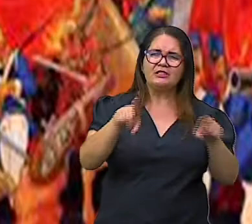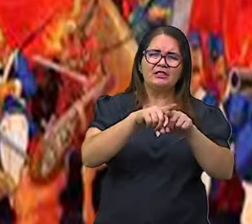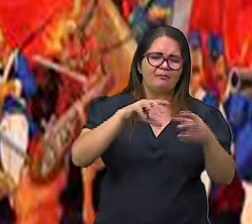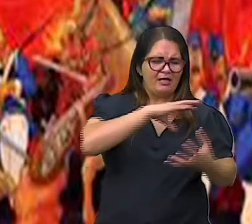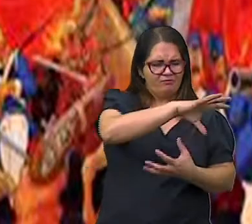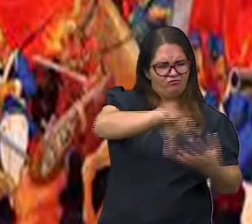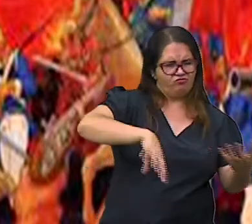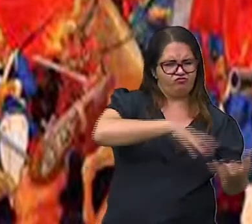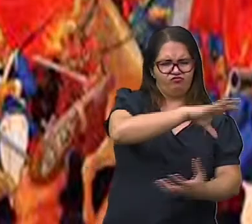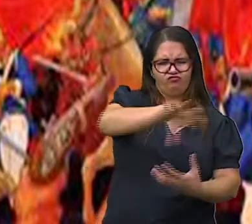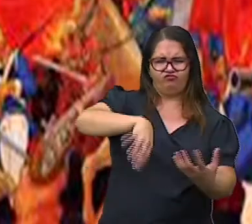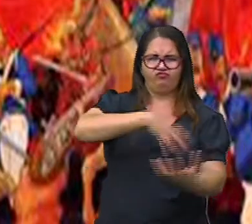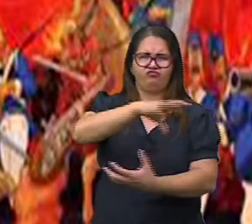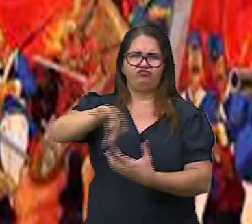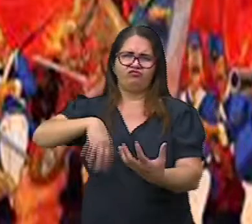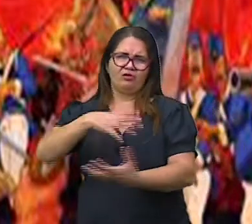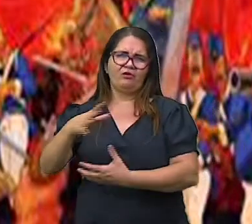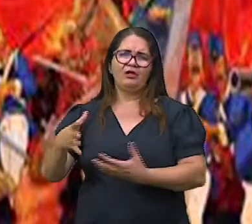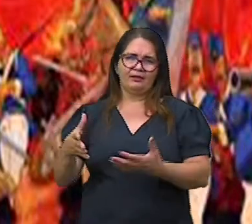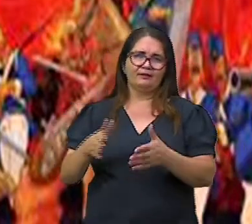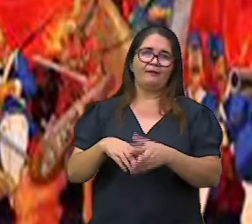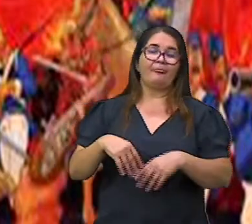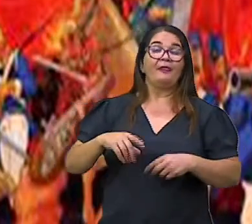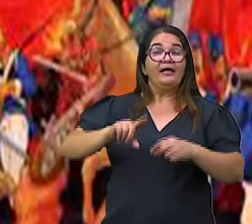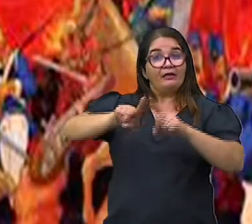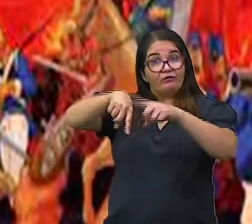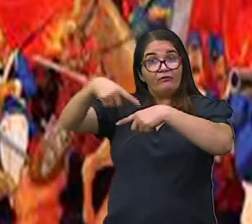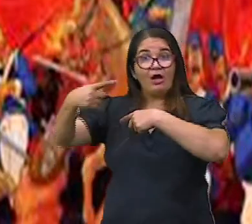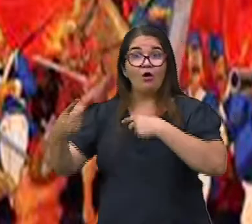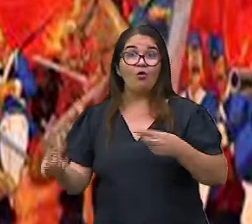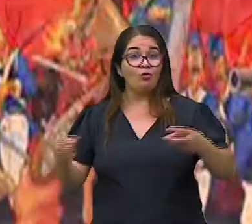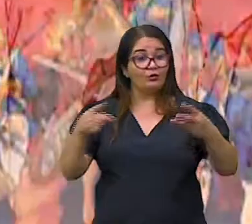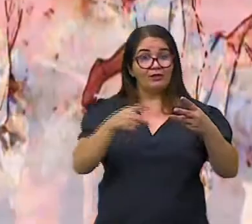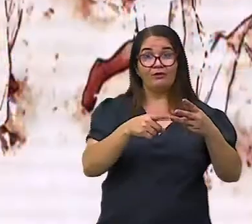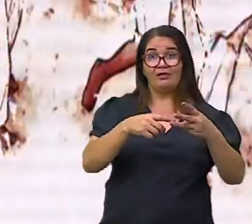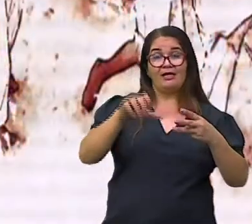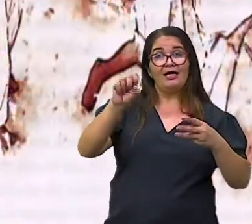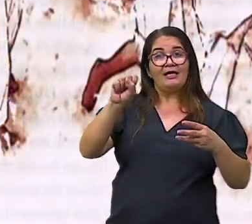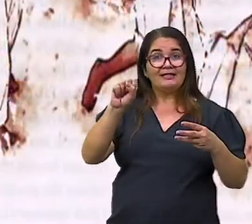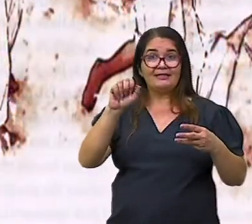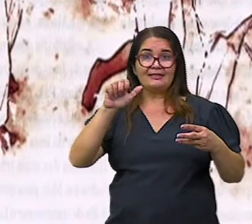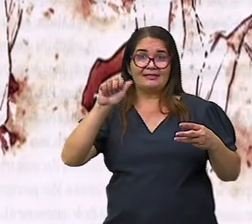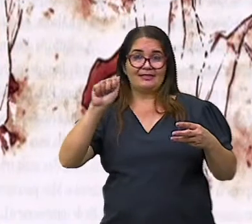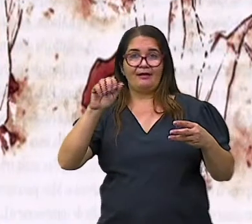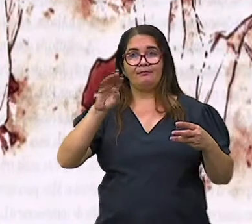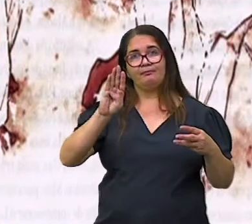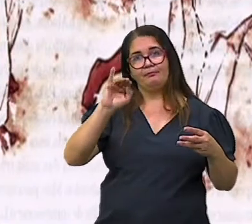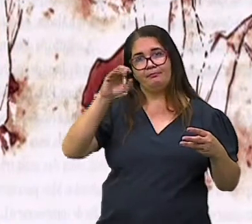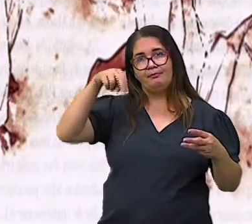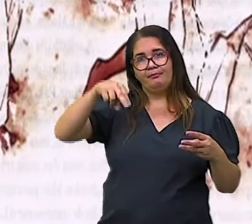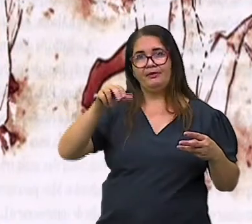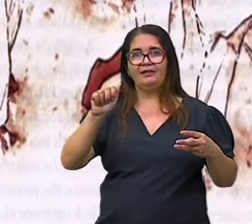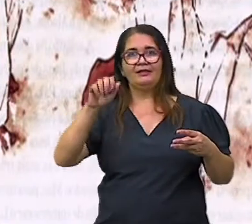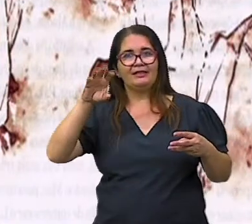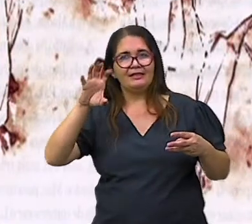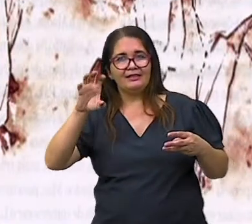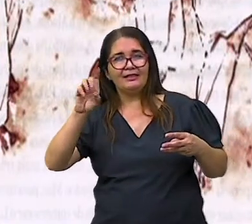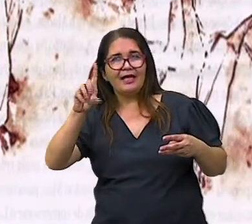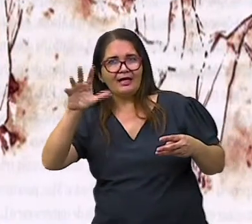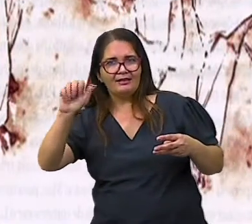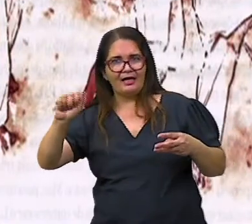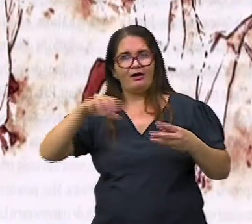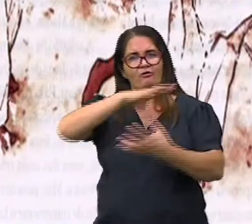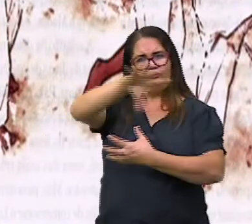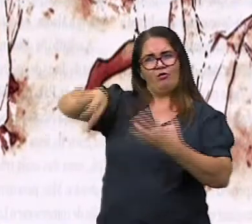revoltas, né? Que foi ditas. Outra revolta foi a Sabinada, que aconteceu na província da Bahia e